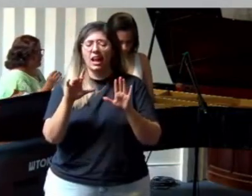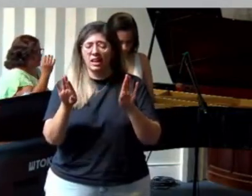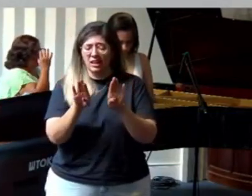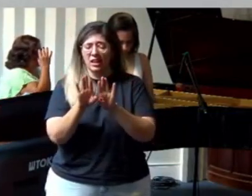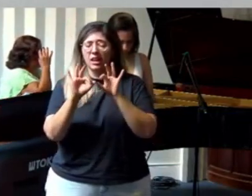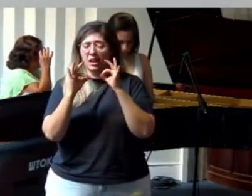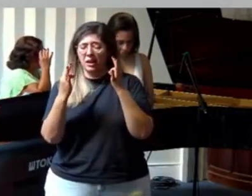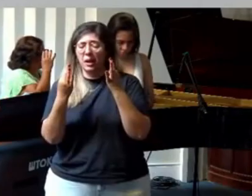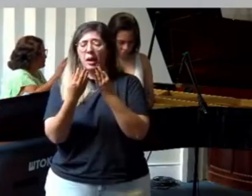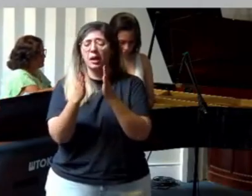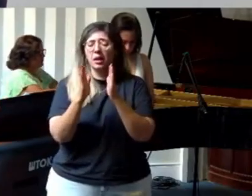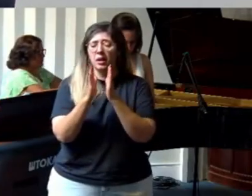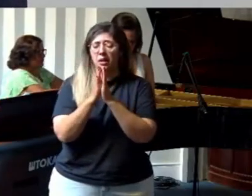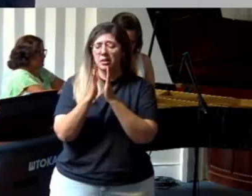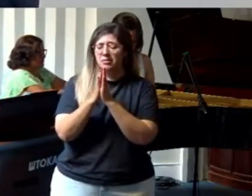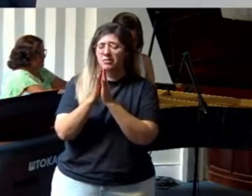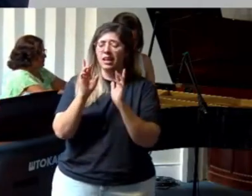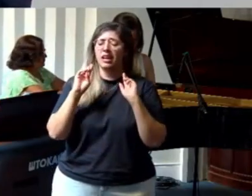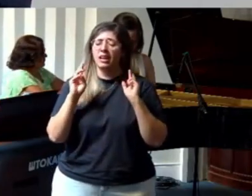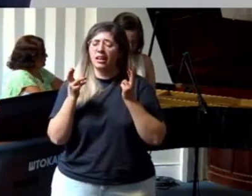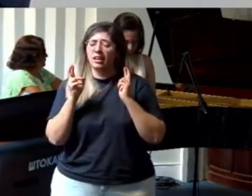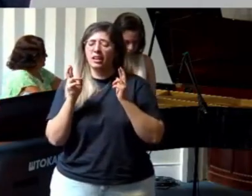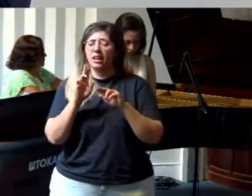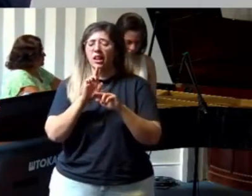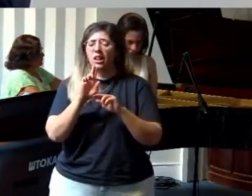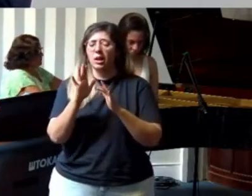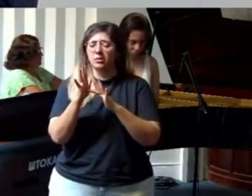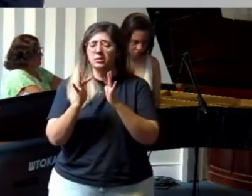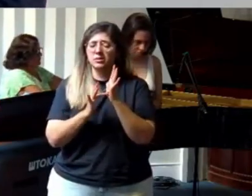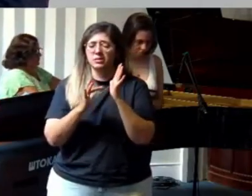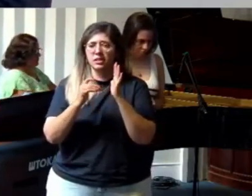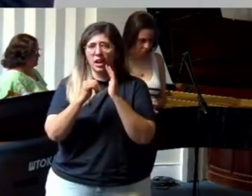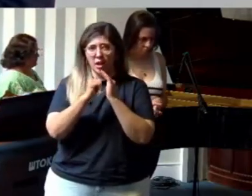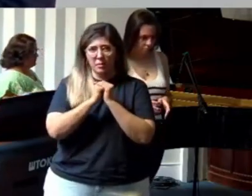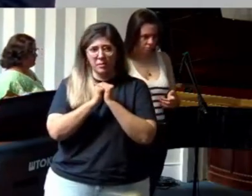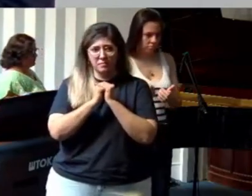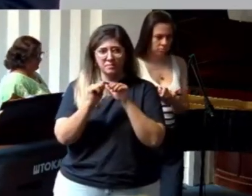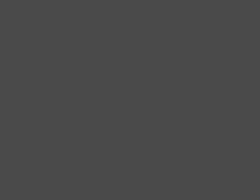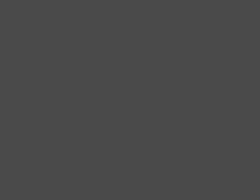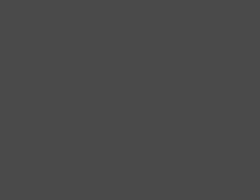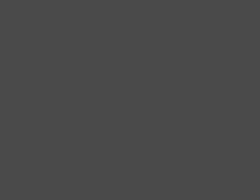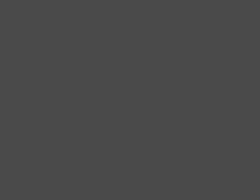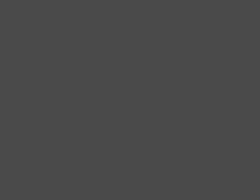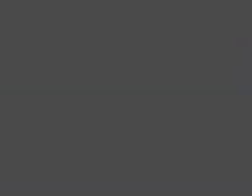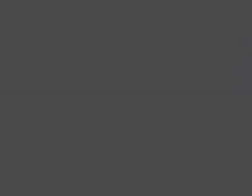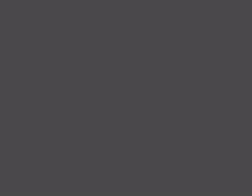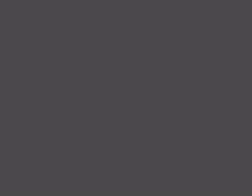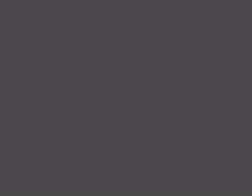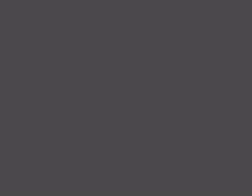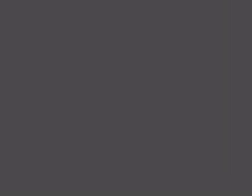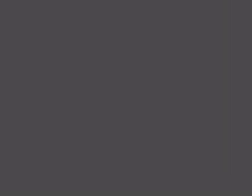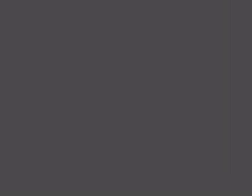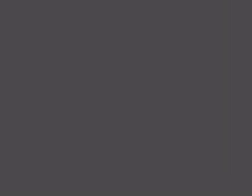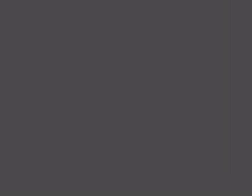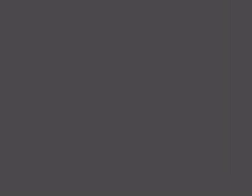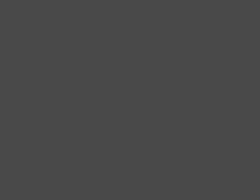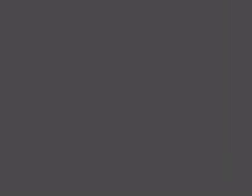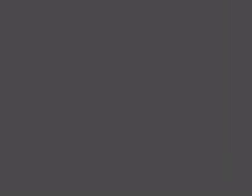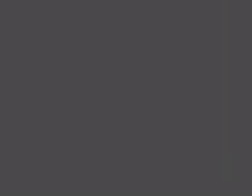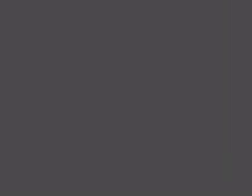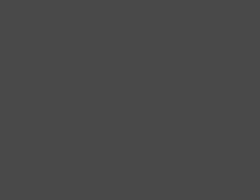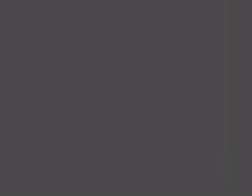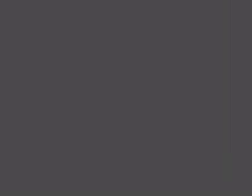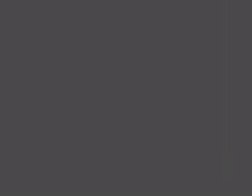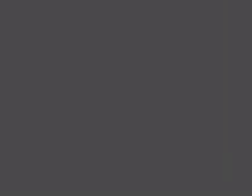família. Nós oramos assim, com esperança, em nome de Jesus. Amém. Muito obrigado por nos acompanhar até o final